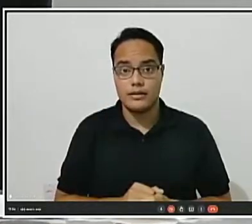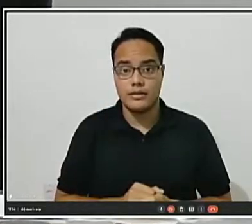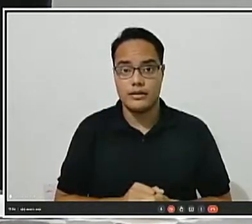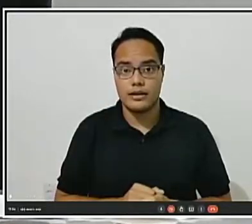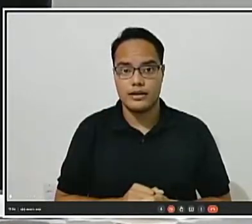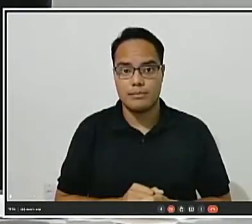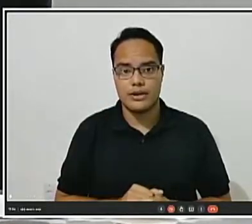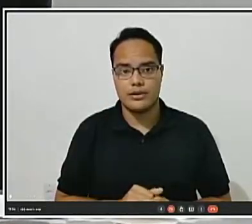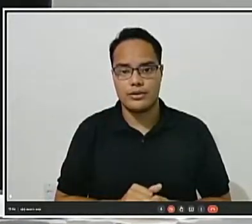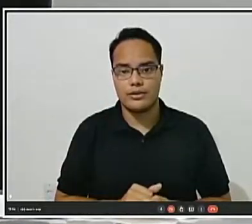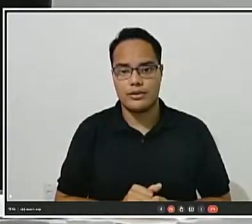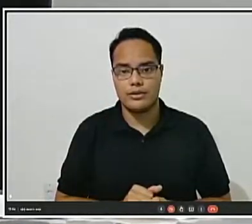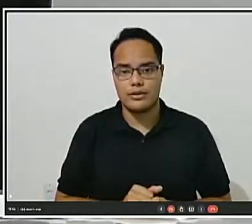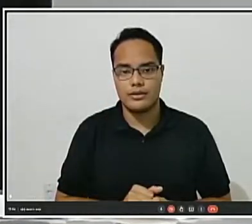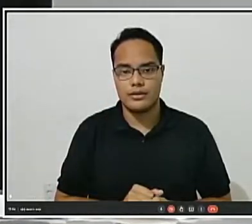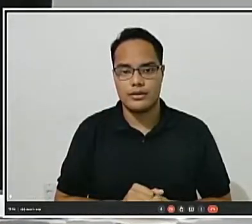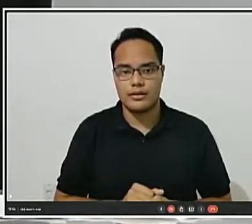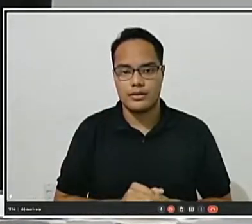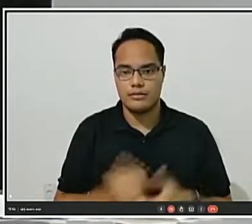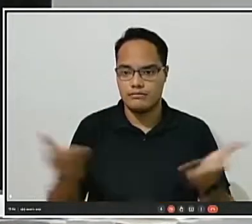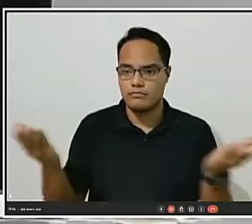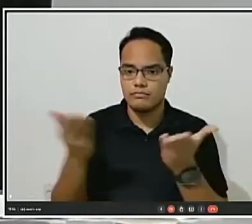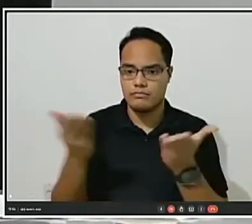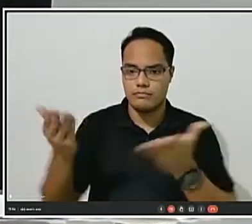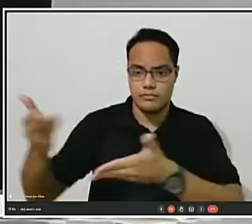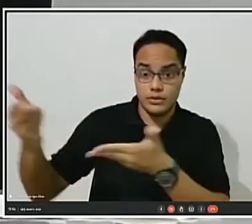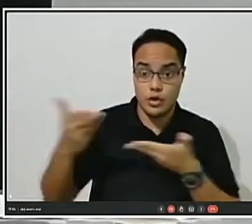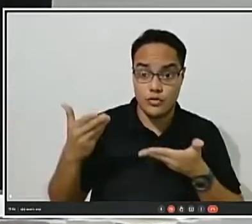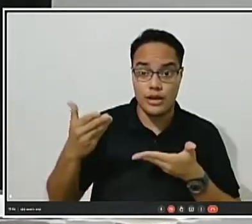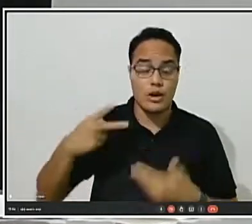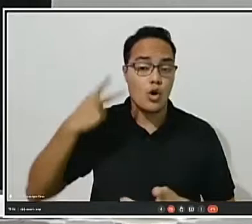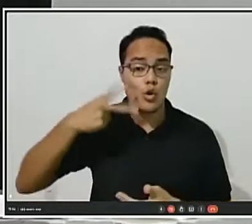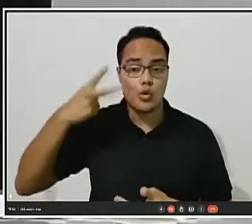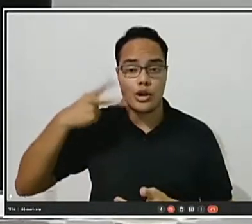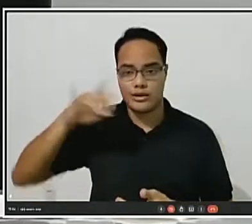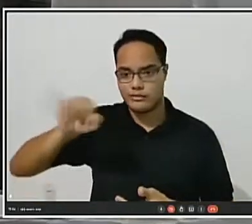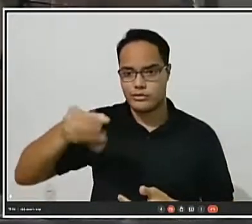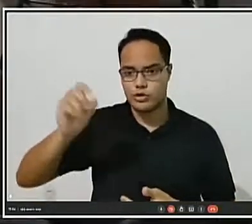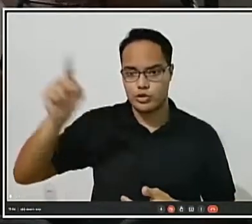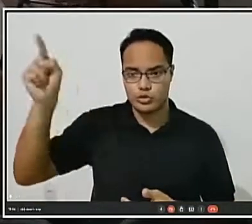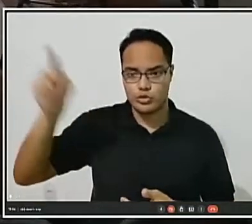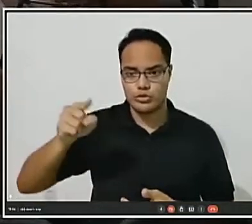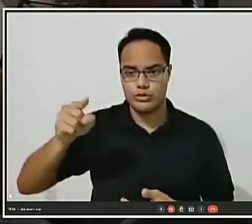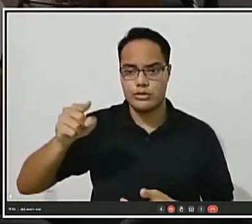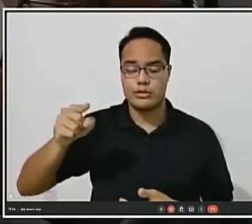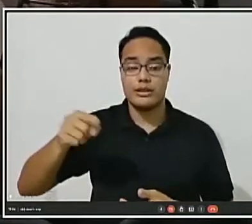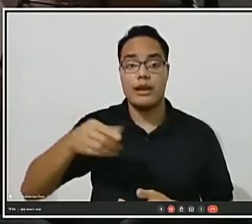Nesse momento, convido o vereador José Pedro Valk para fazer uso da tribuna.